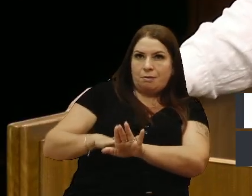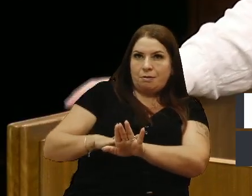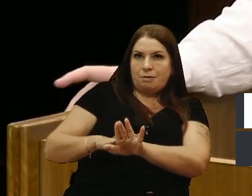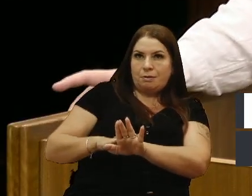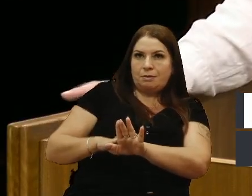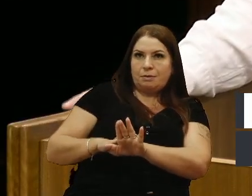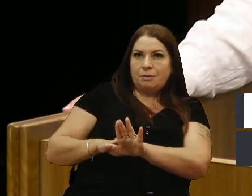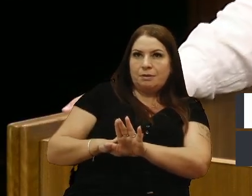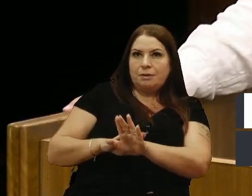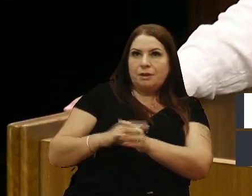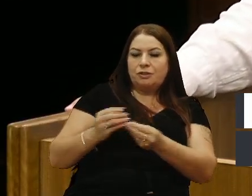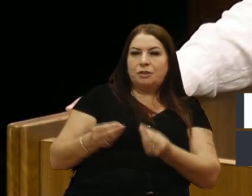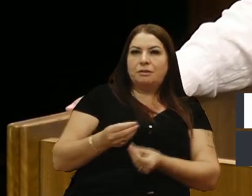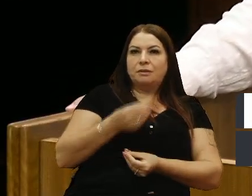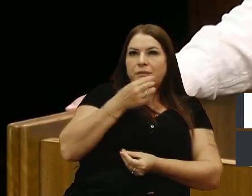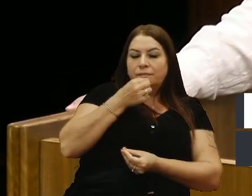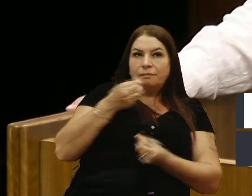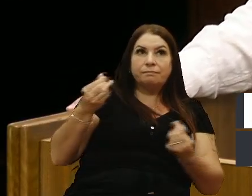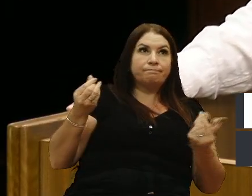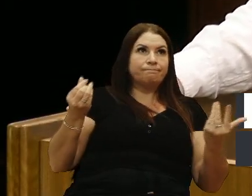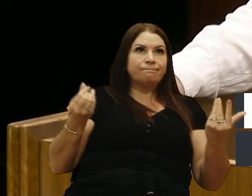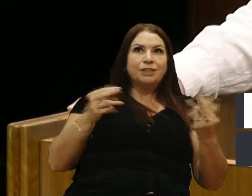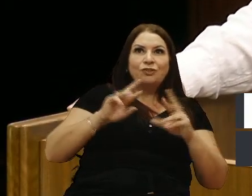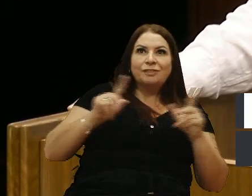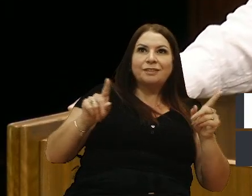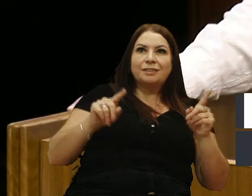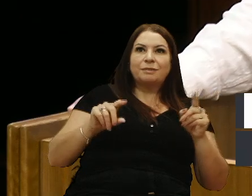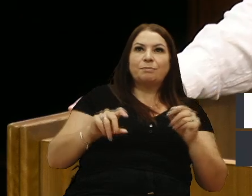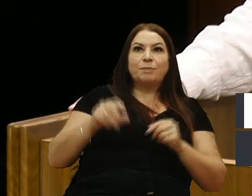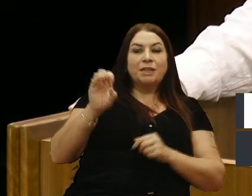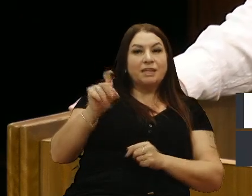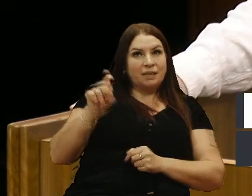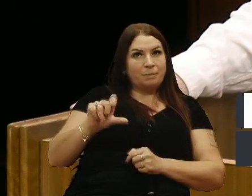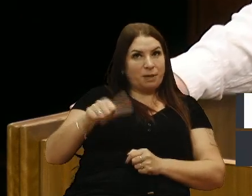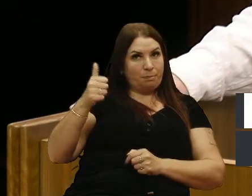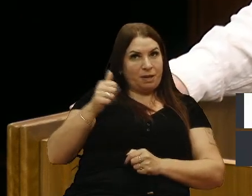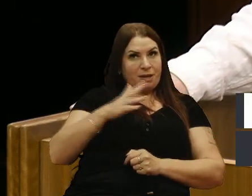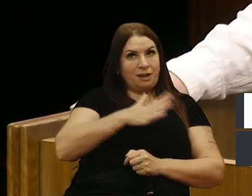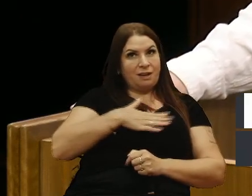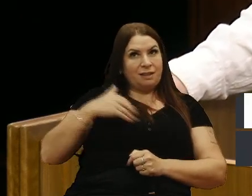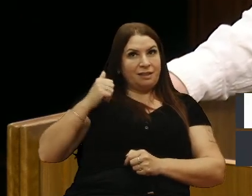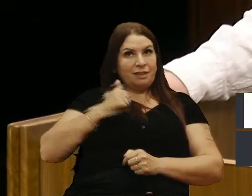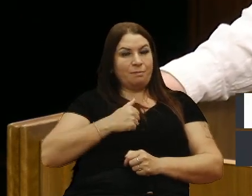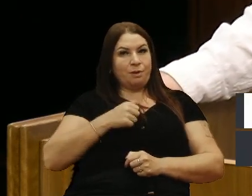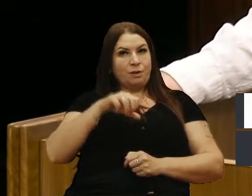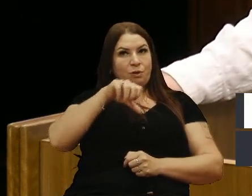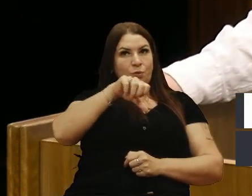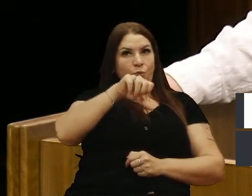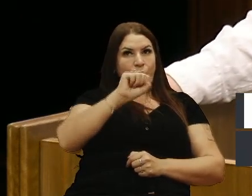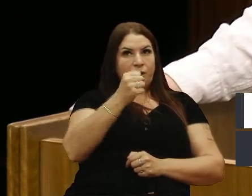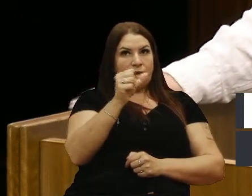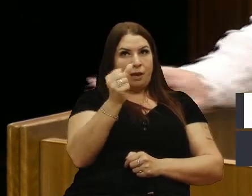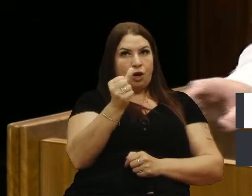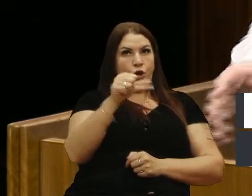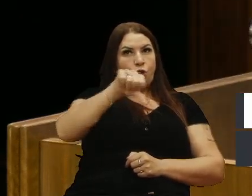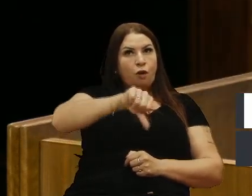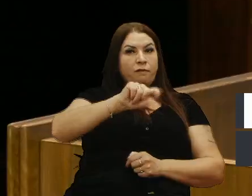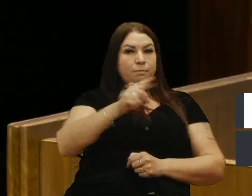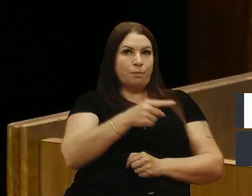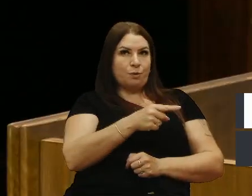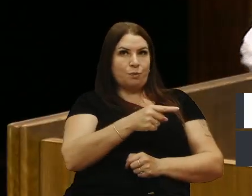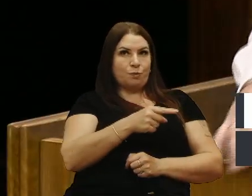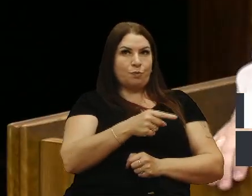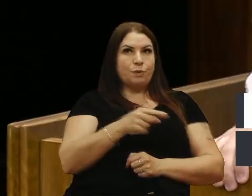sabor bananinha. Para ex-primeira-dama, 89 mil docinhos. Tem